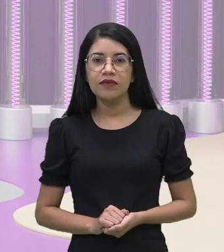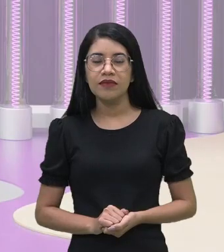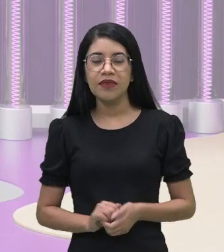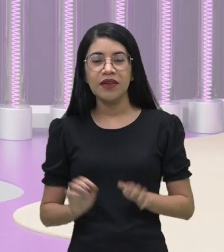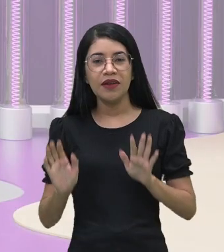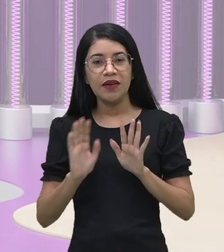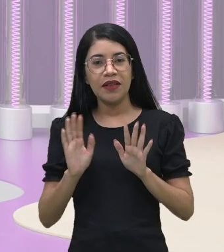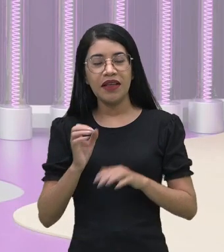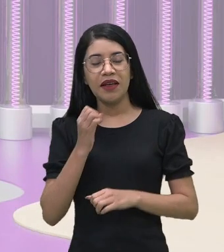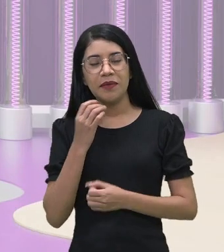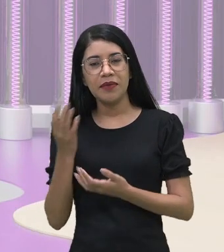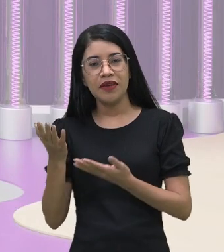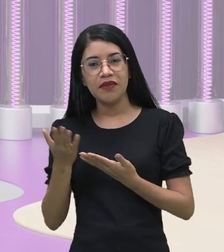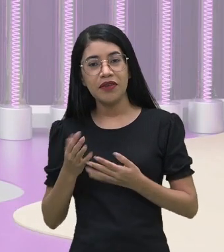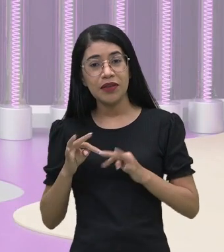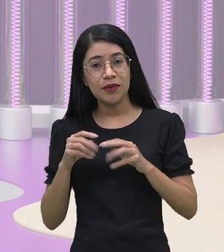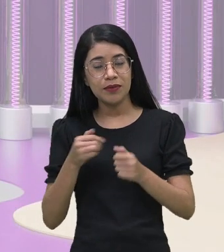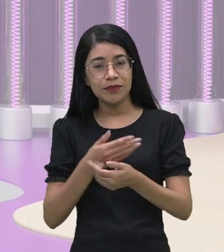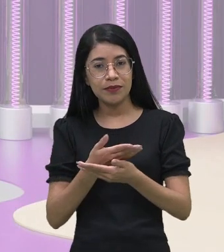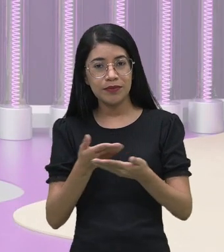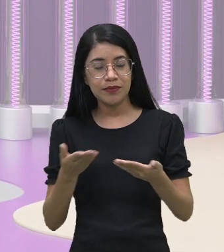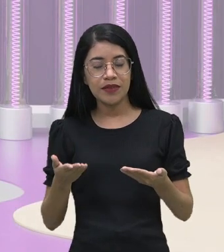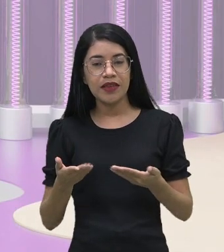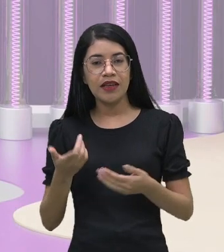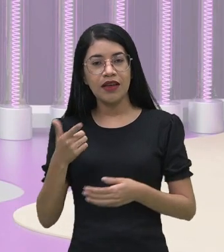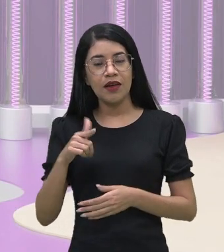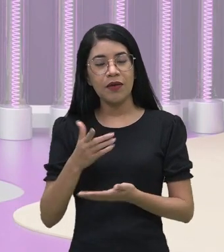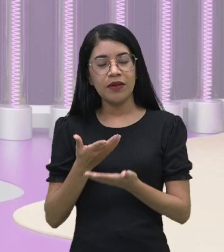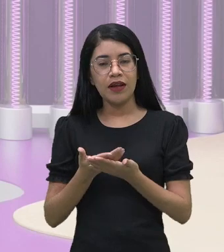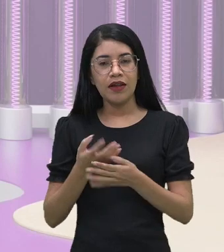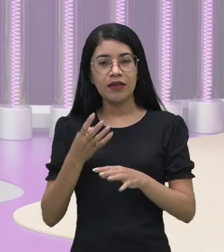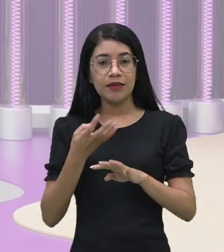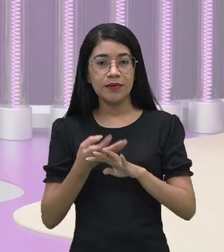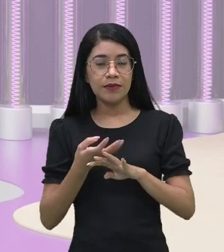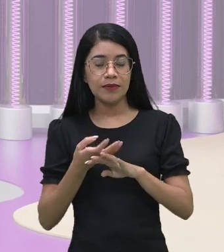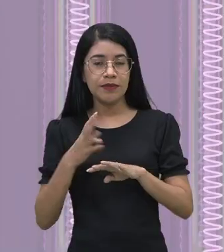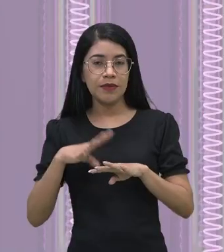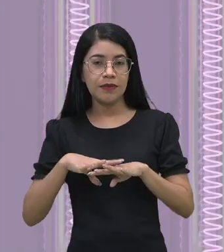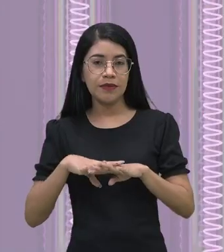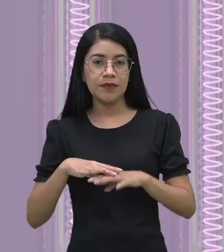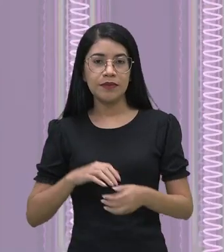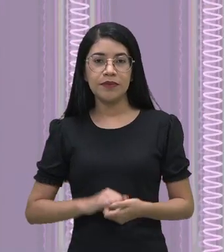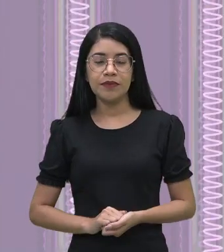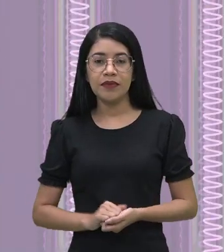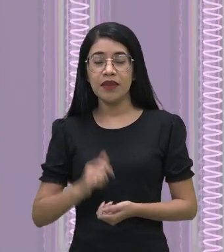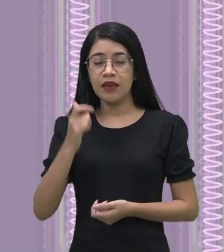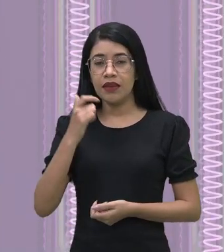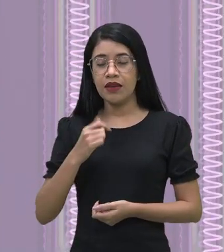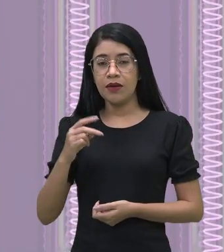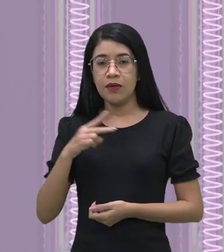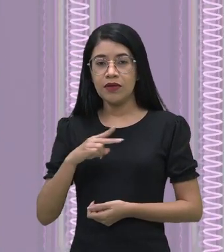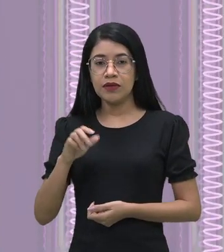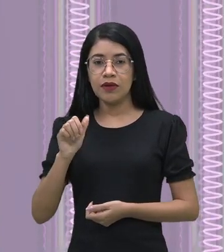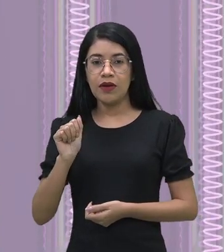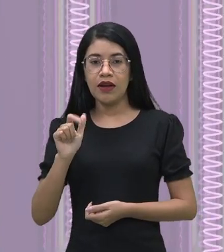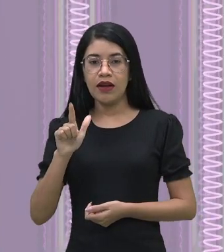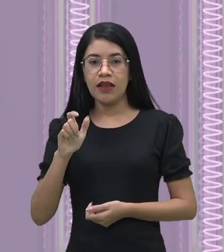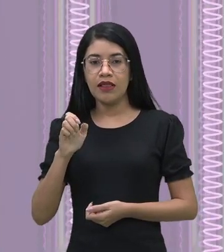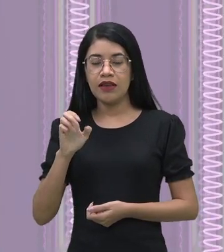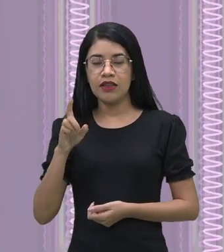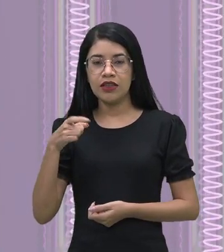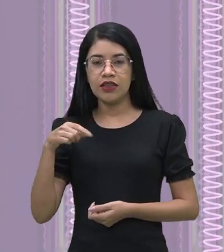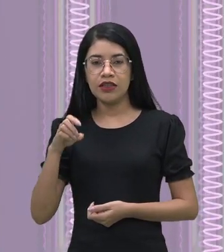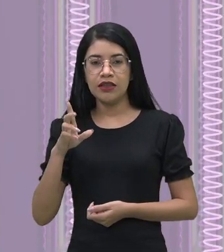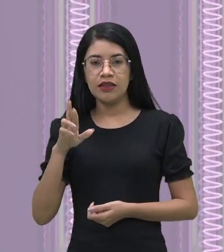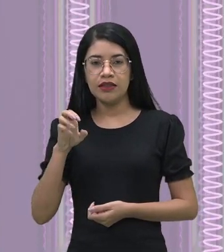Olá, seja bem-vindo, seja bem-vinda a mais uma aula de matemática aqui comigo, professor Alexandre